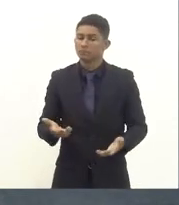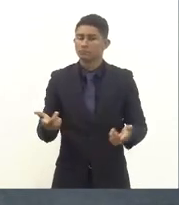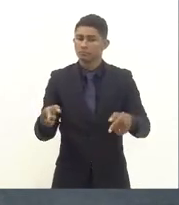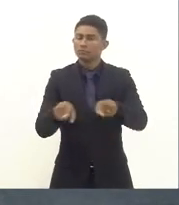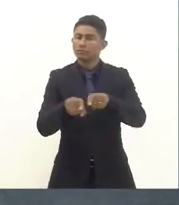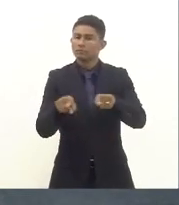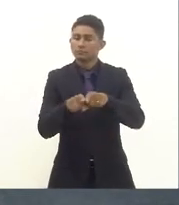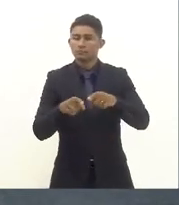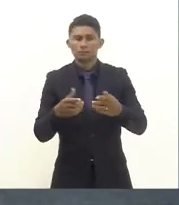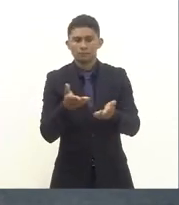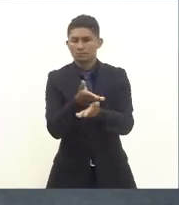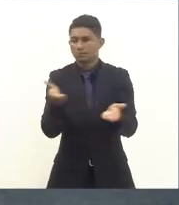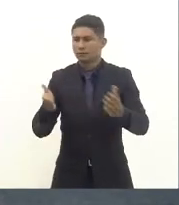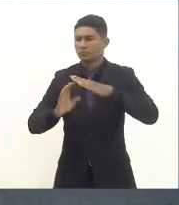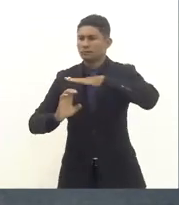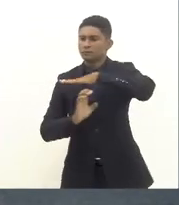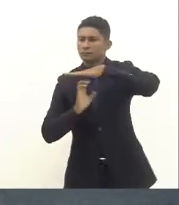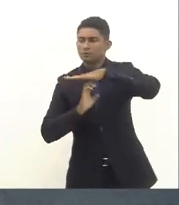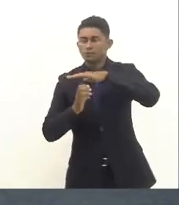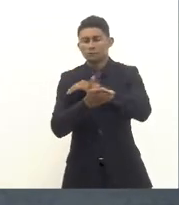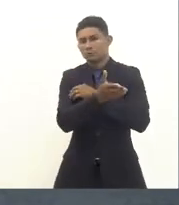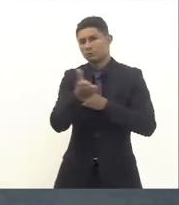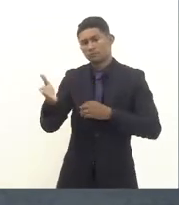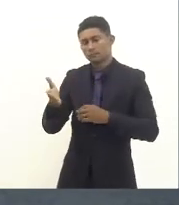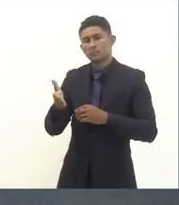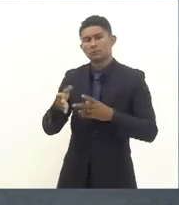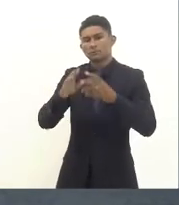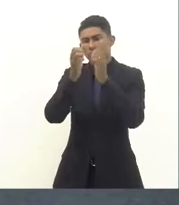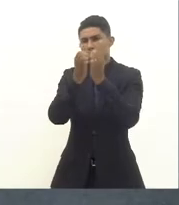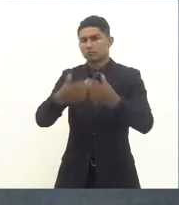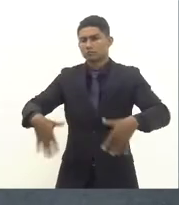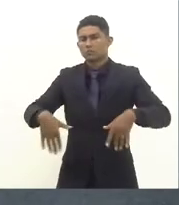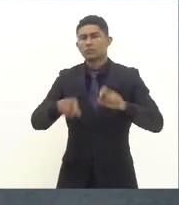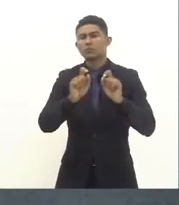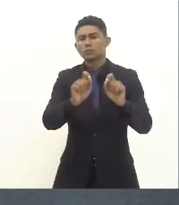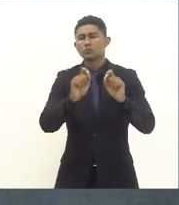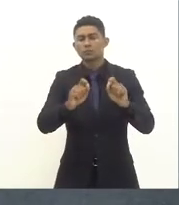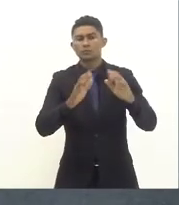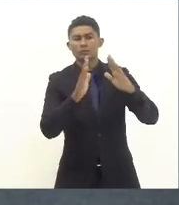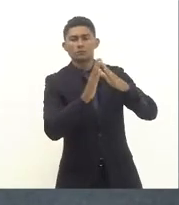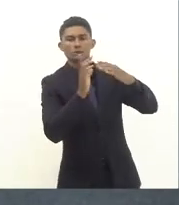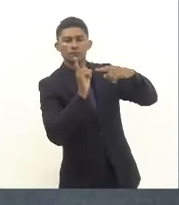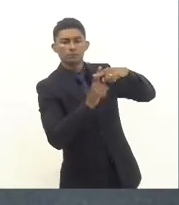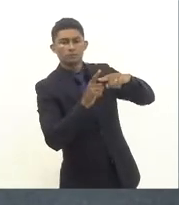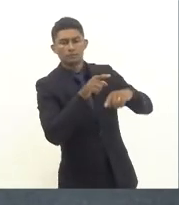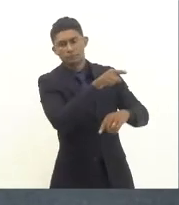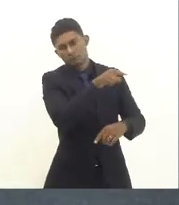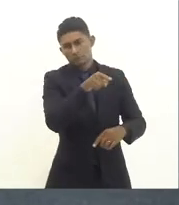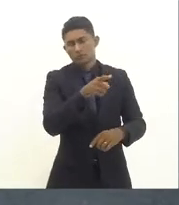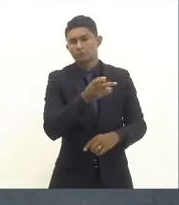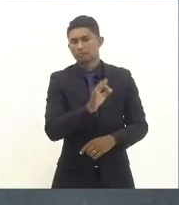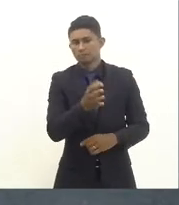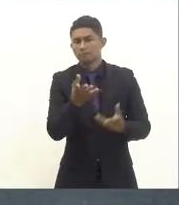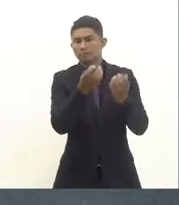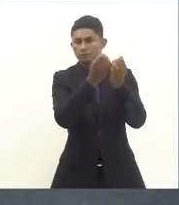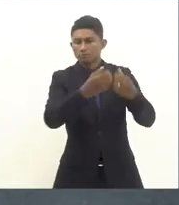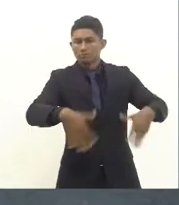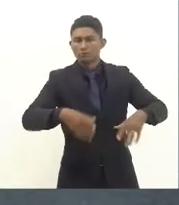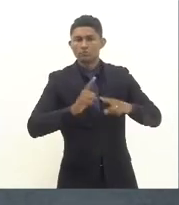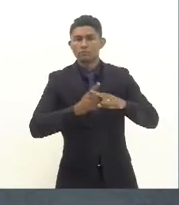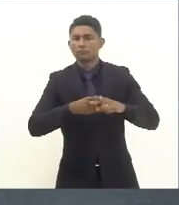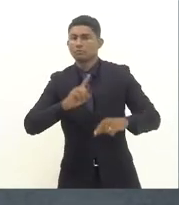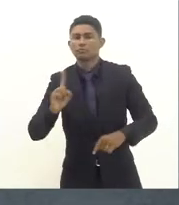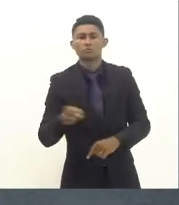essas empresas elas prejudicam a as igrejas de forma absurda quando pedimos